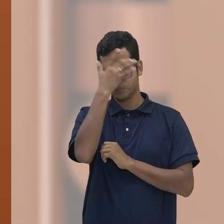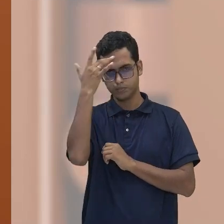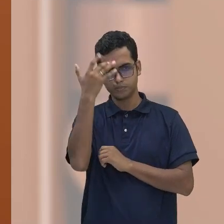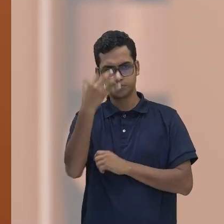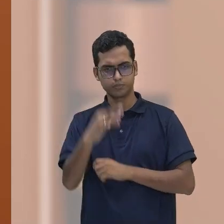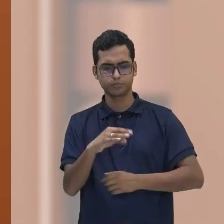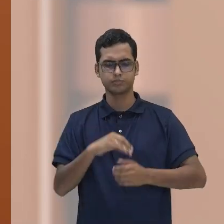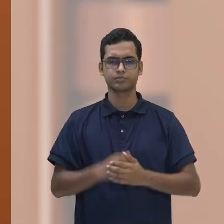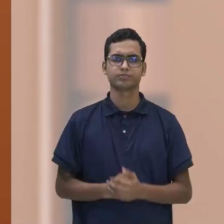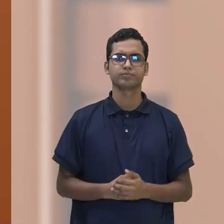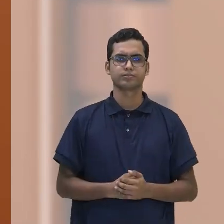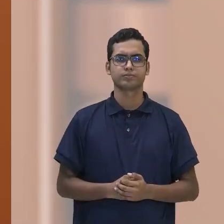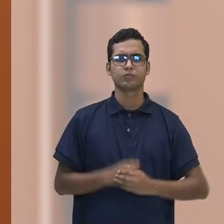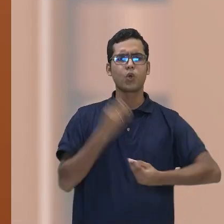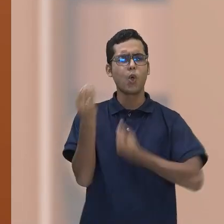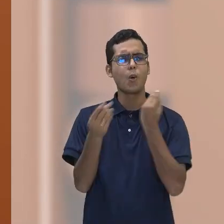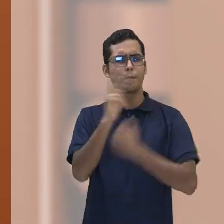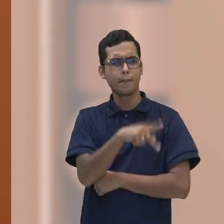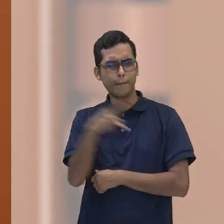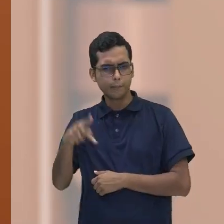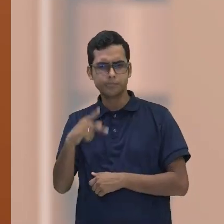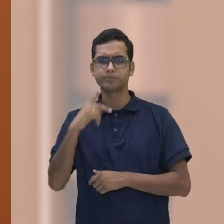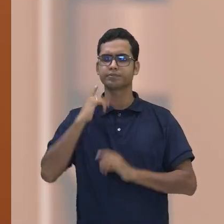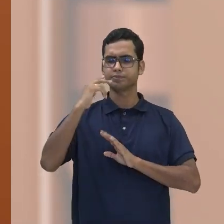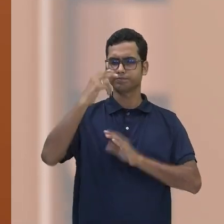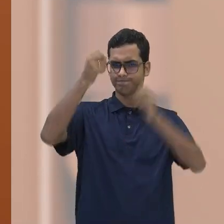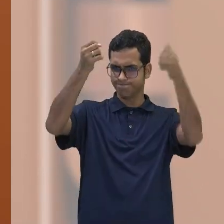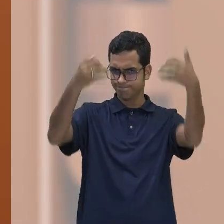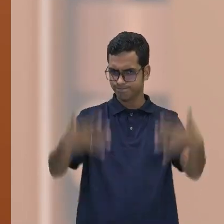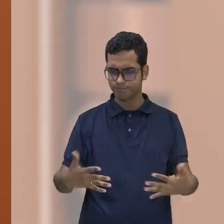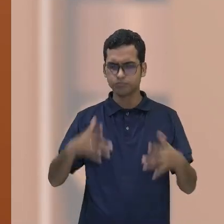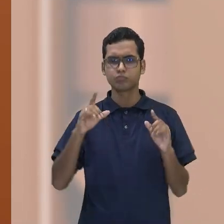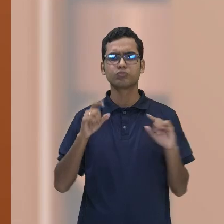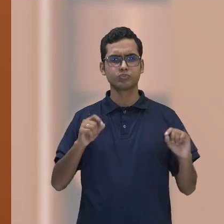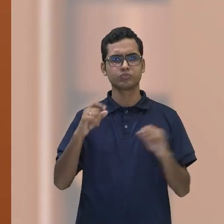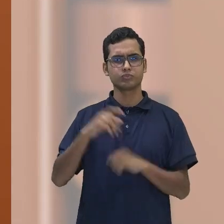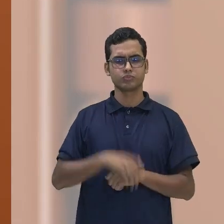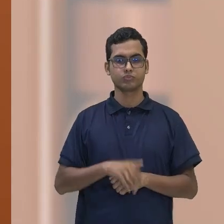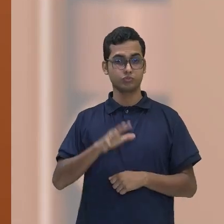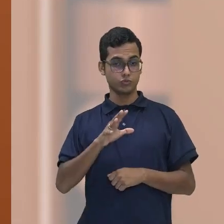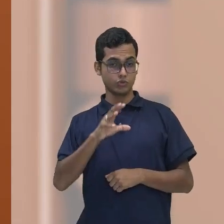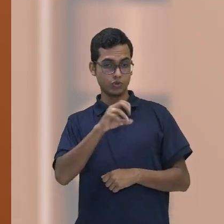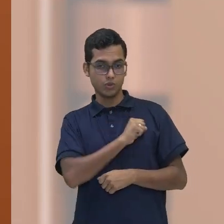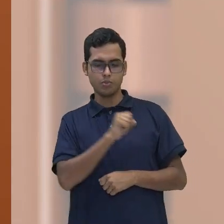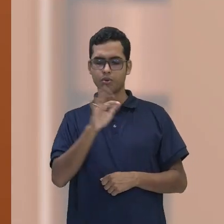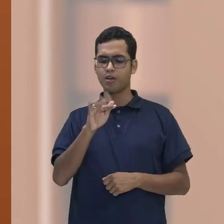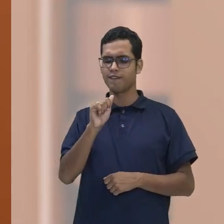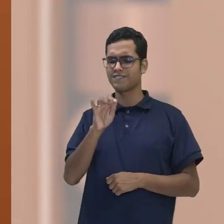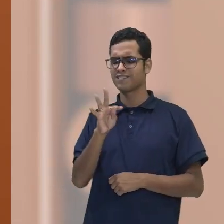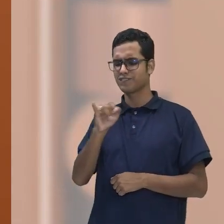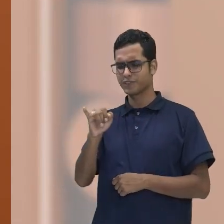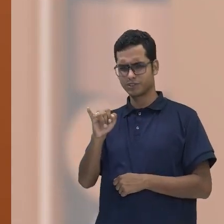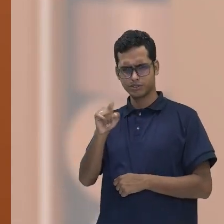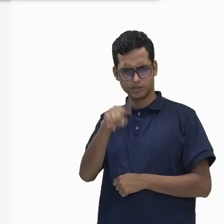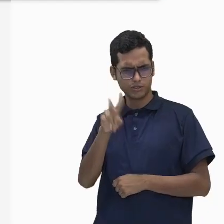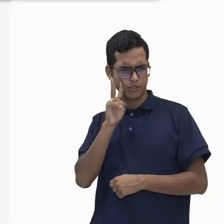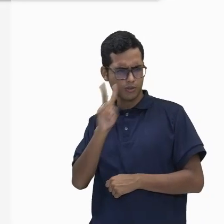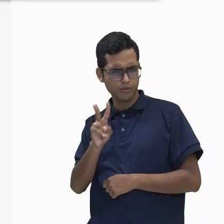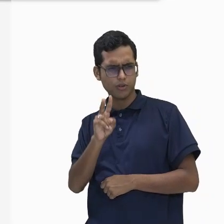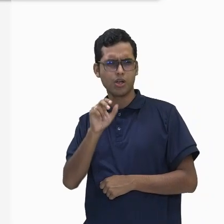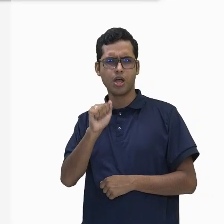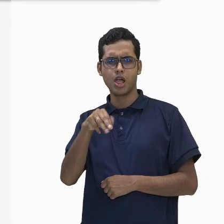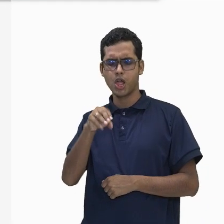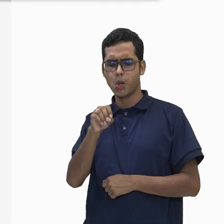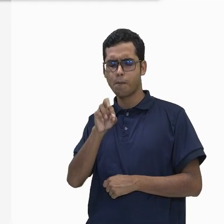isso, professor? E aí Nietzsche vai falar para nós. É através daquela ideia que ele vai chamar de amor fati. Já ouviram falar no amor fati? Vamos